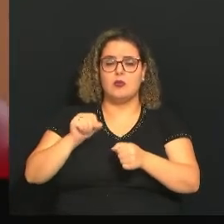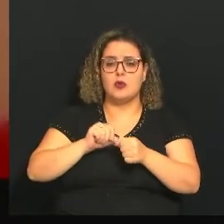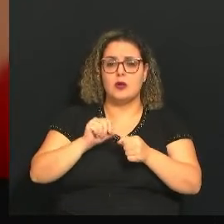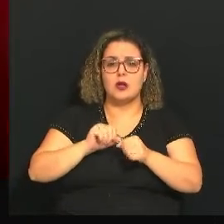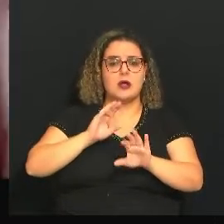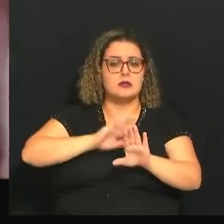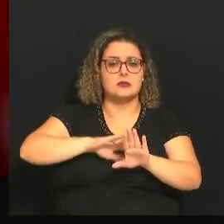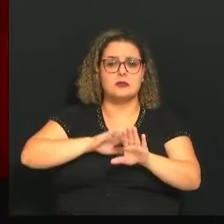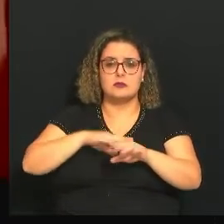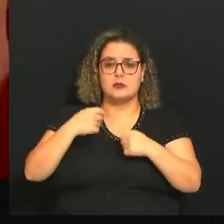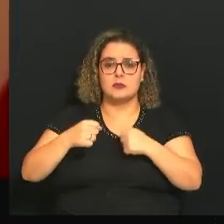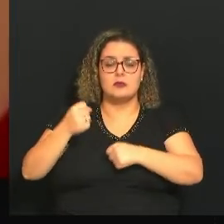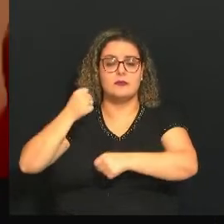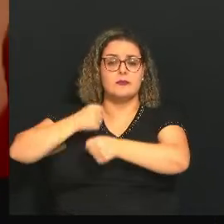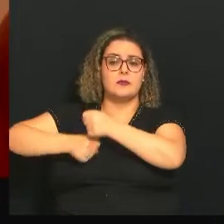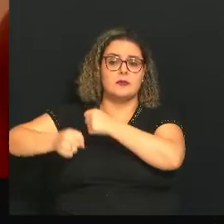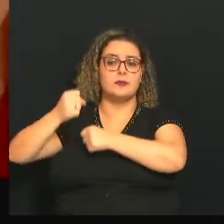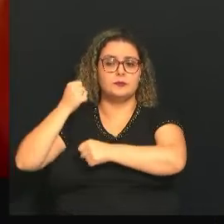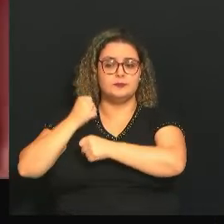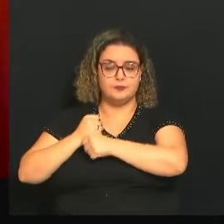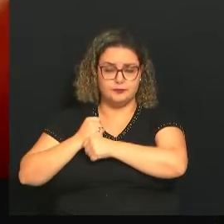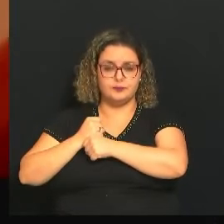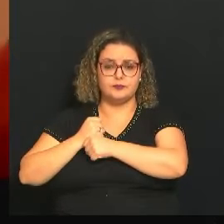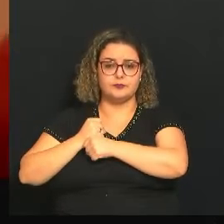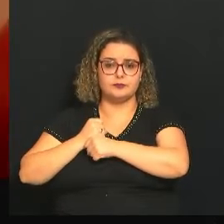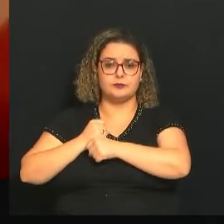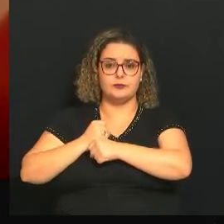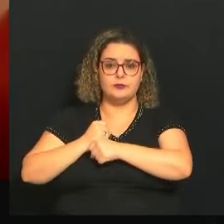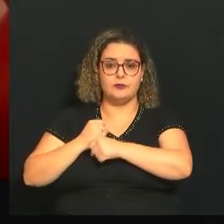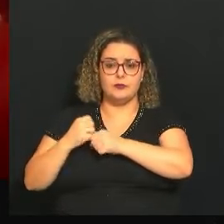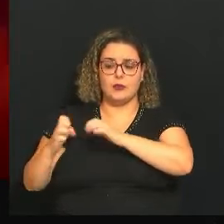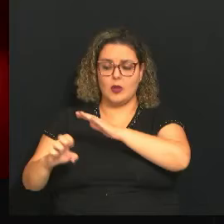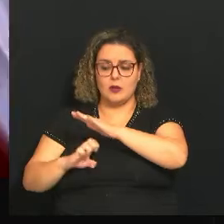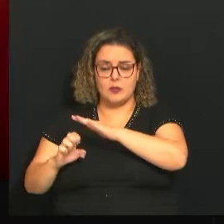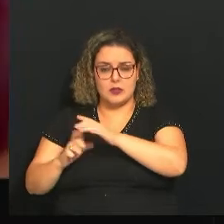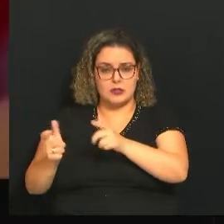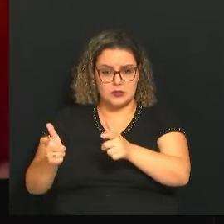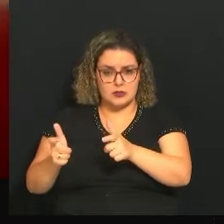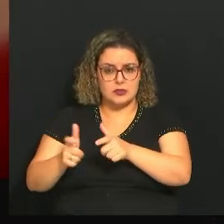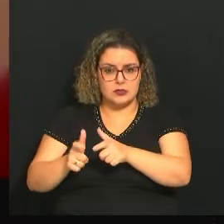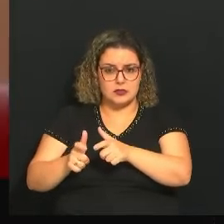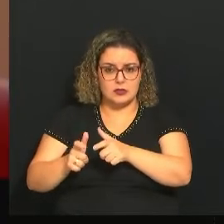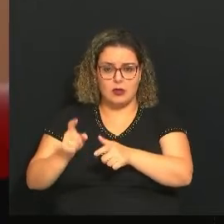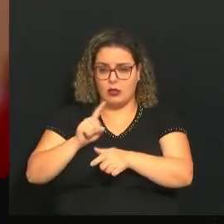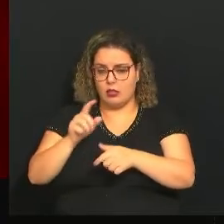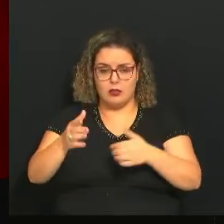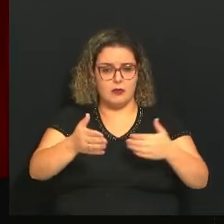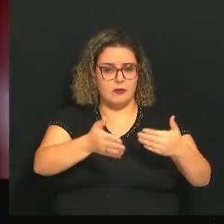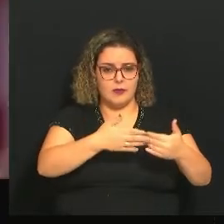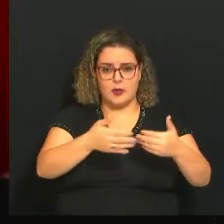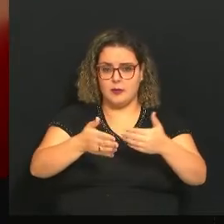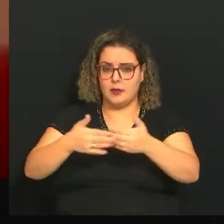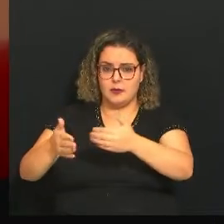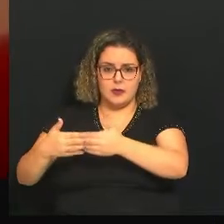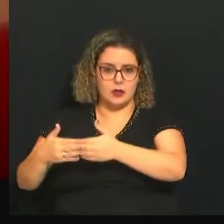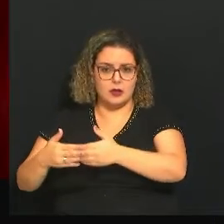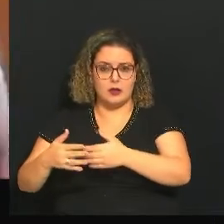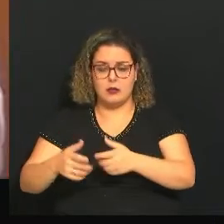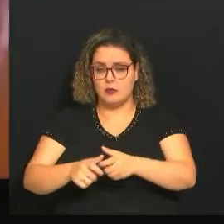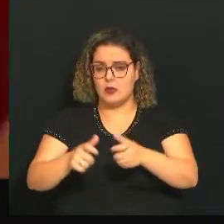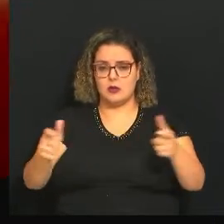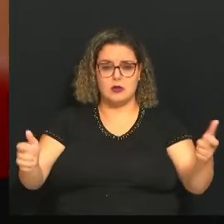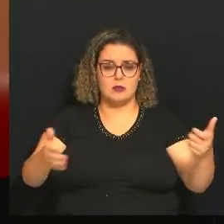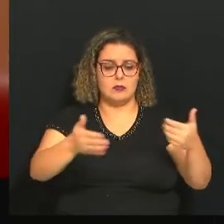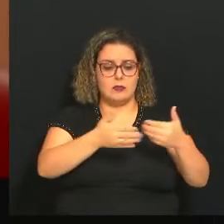passado, para que os pequenos comerciantes não fechassem as portas. Está tudo fechado.